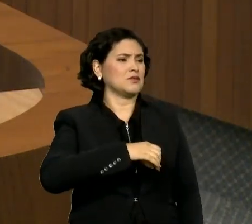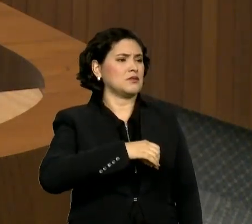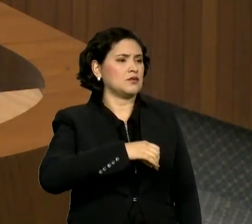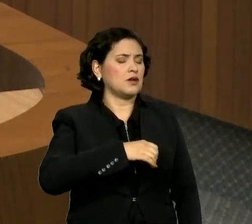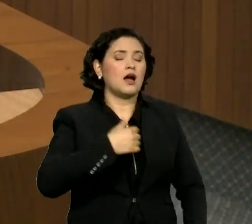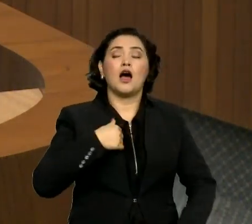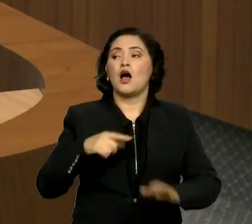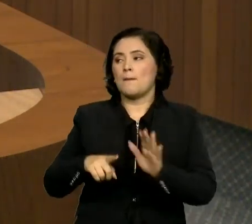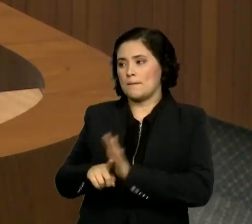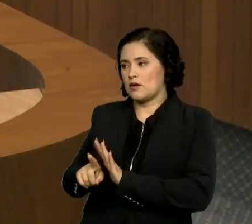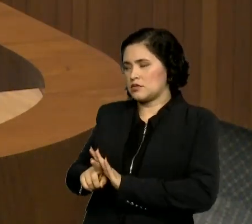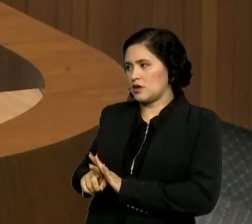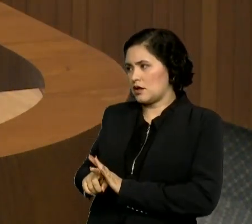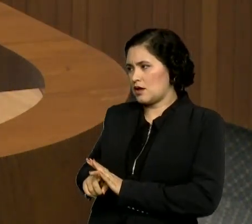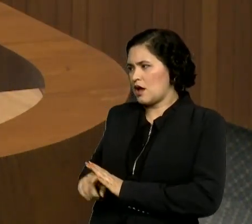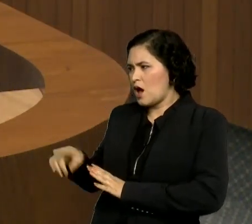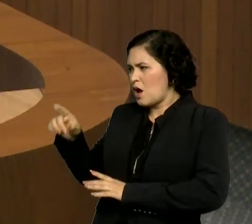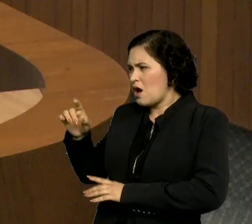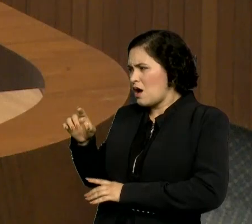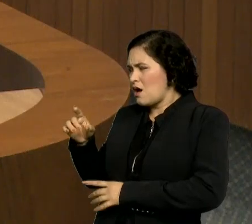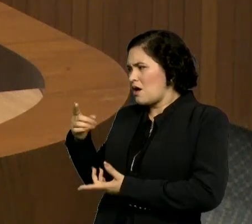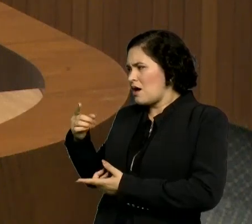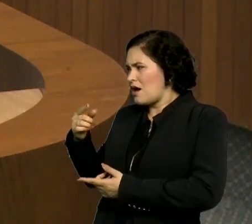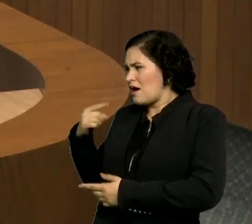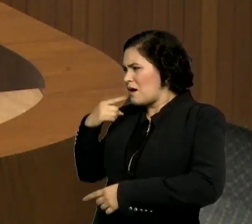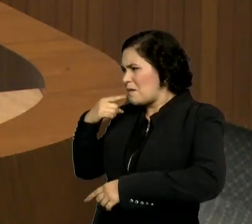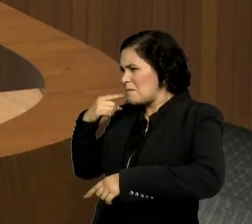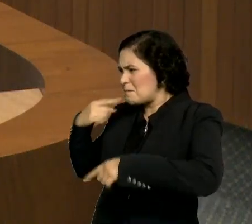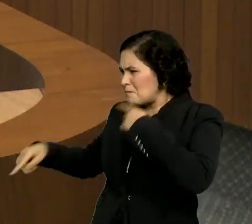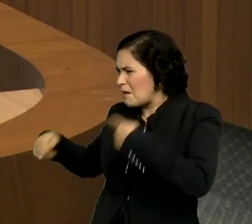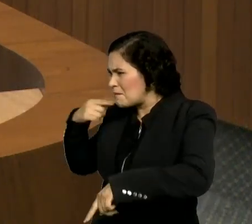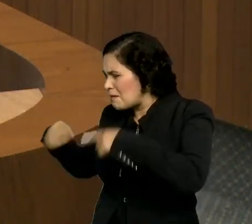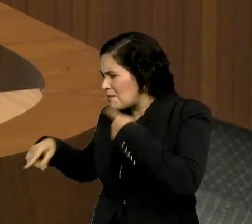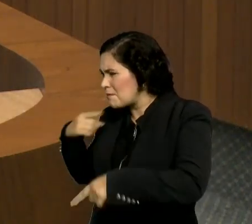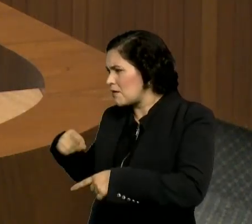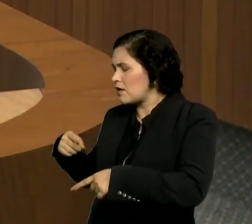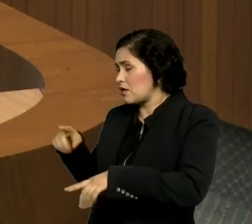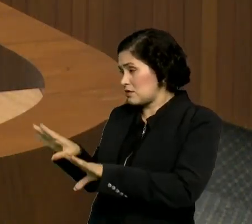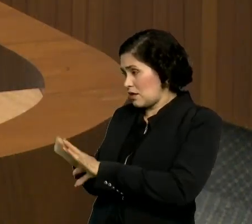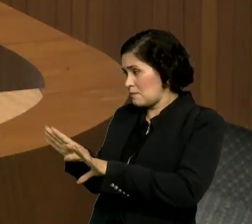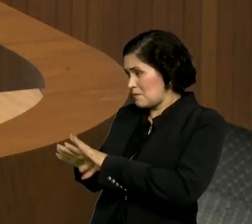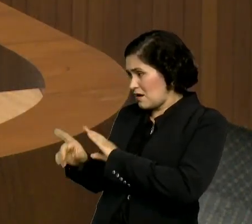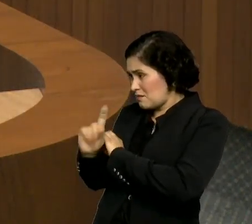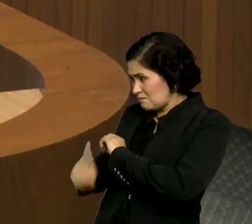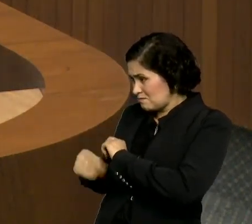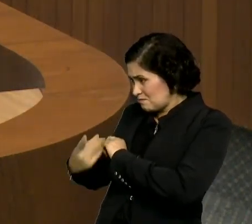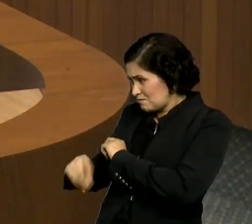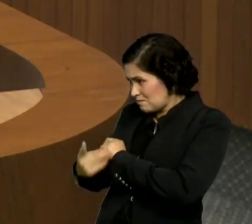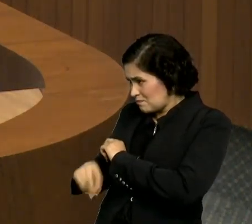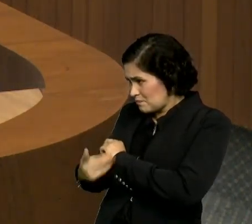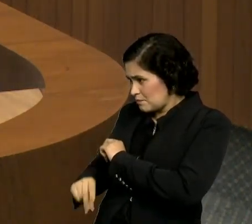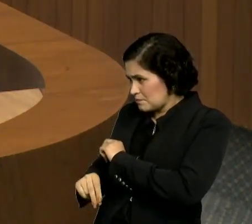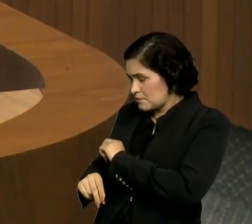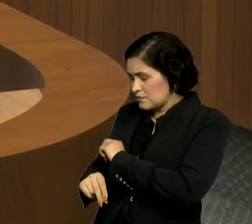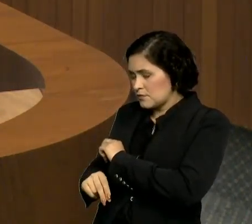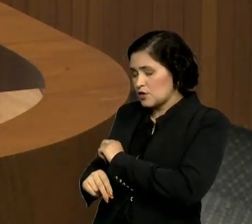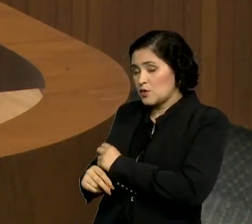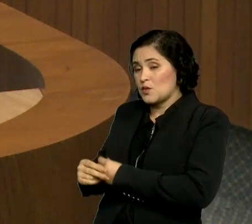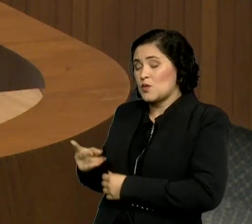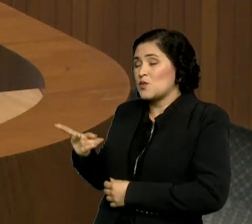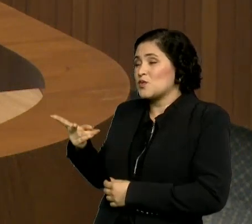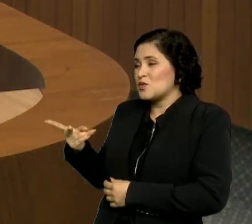te humilha e te bate? Faz as duas coisas. Ela imediatamente apagou todas